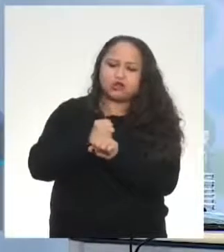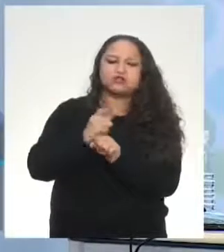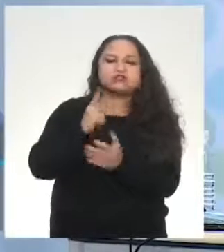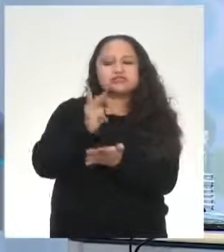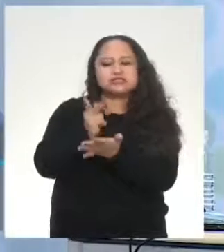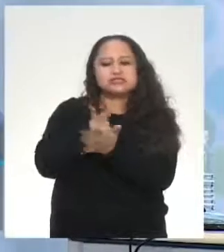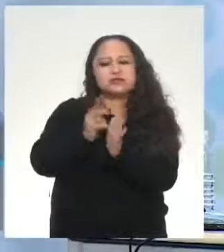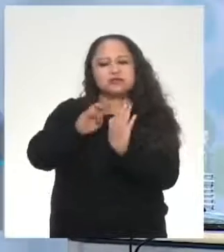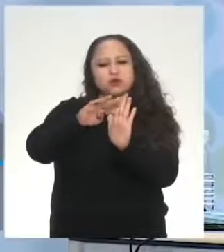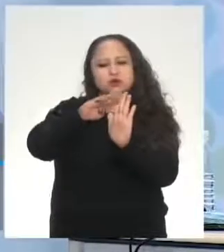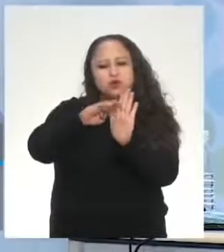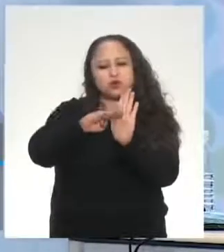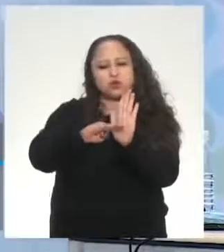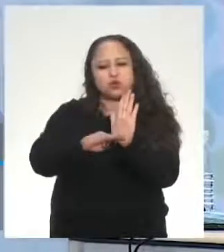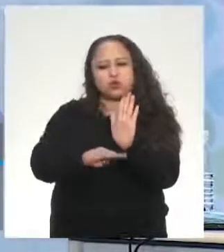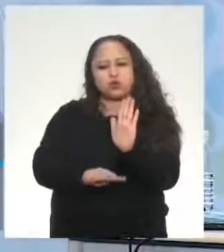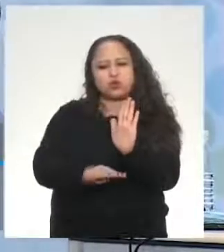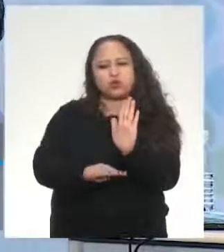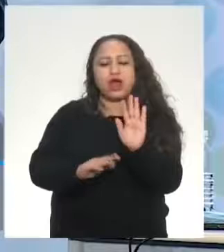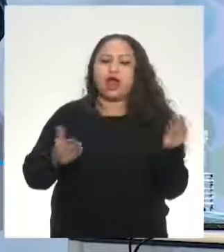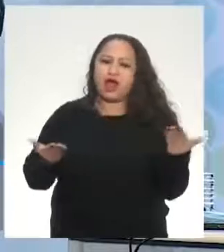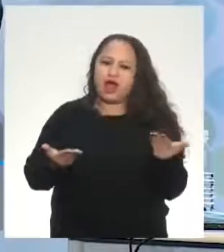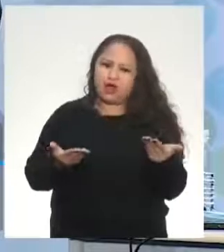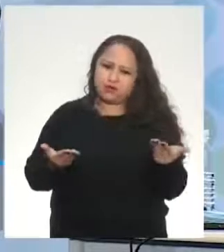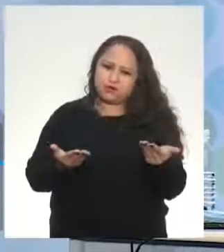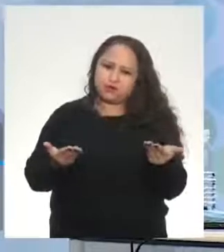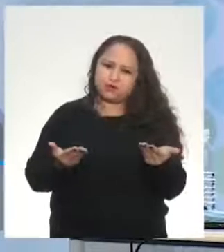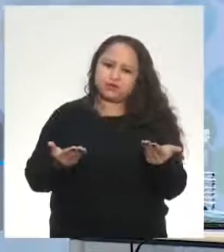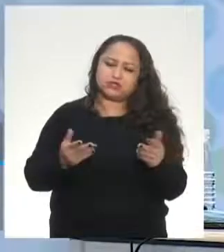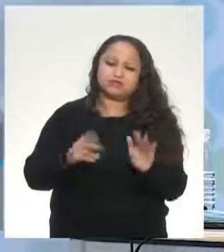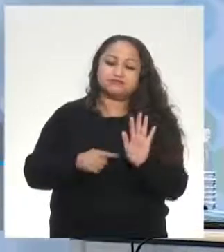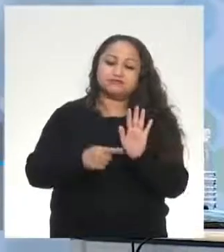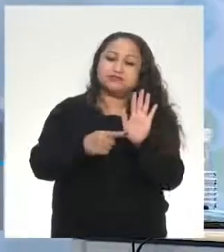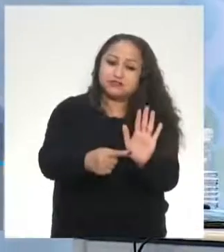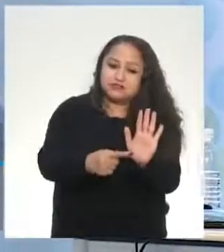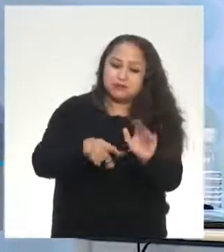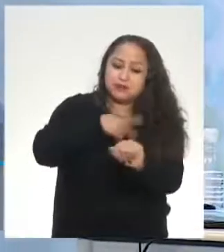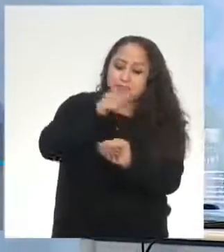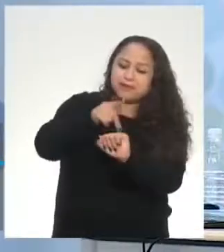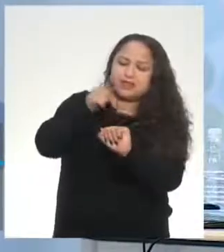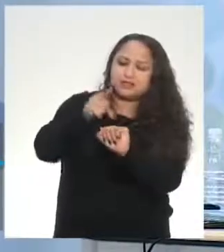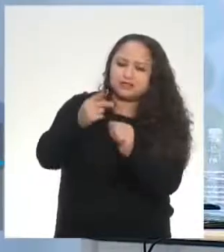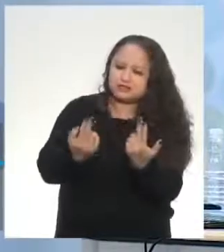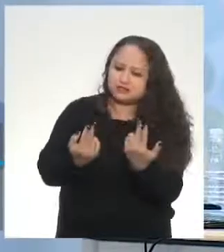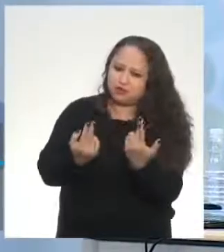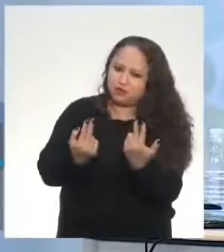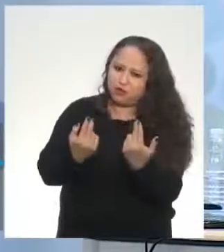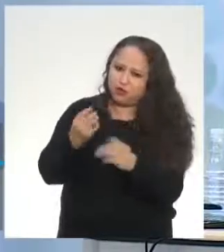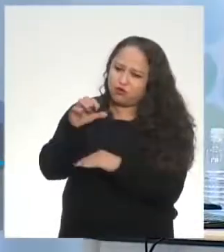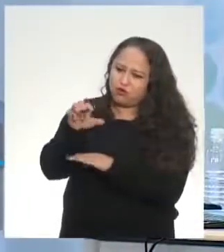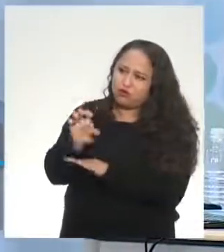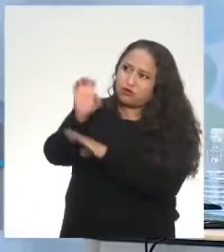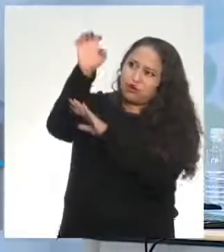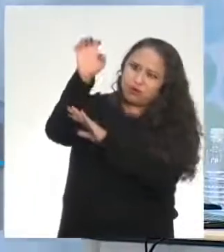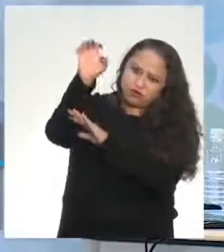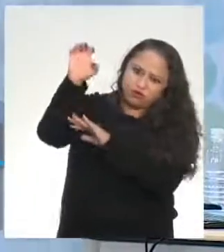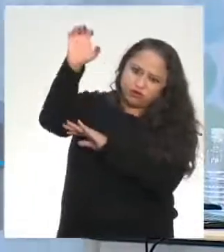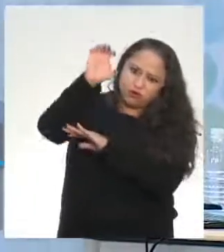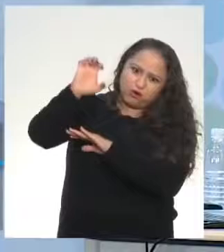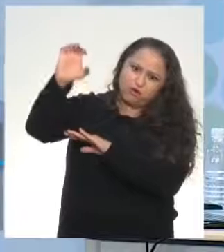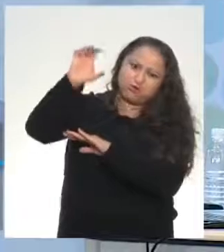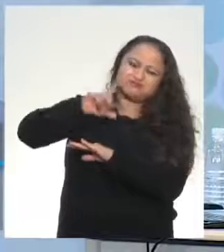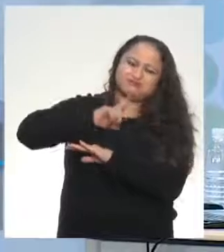baixa, né? Agora, quando a gente vê países considerados mais desenvolvidos, como na Europa, por exemplo, já tem países aí